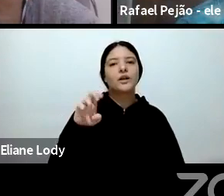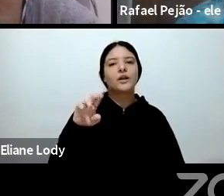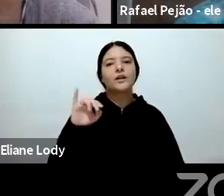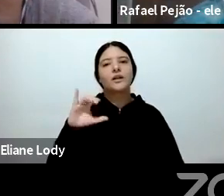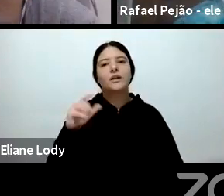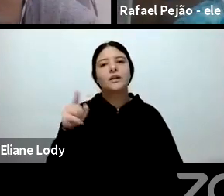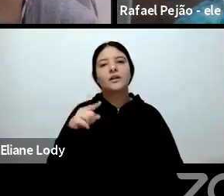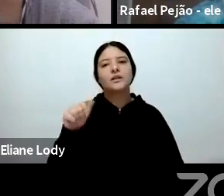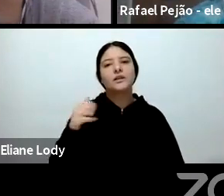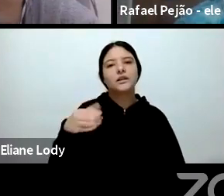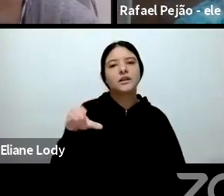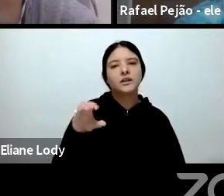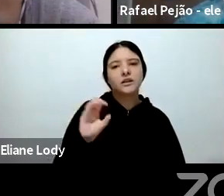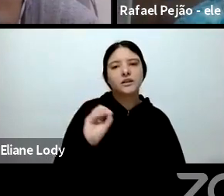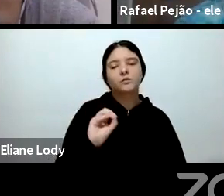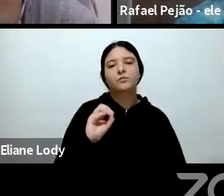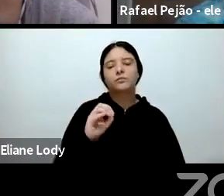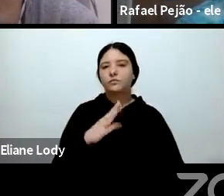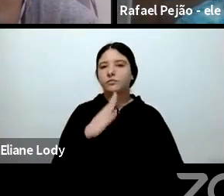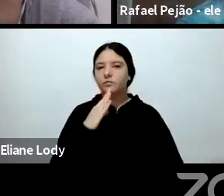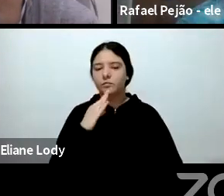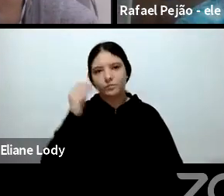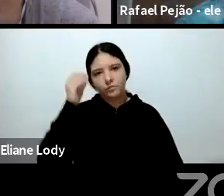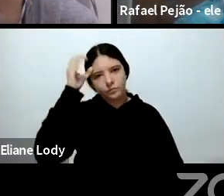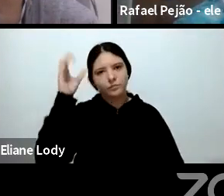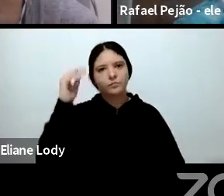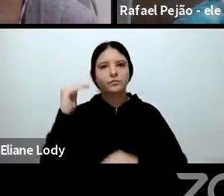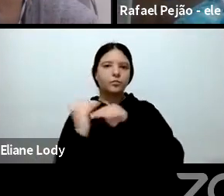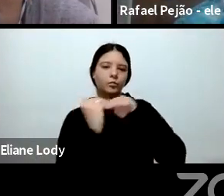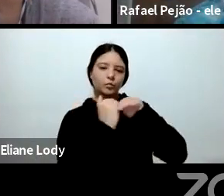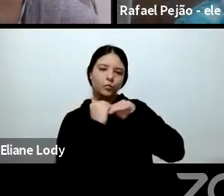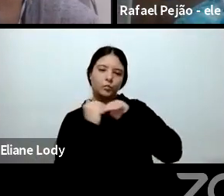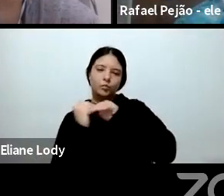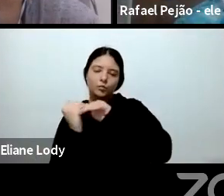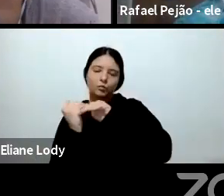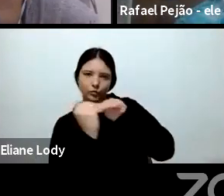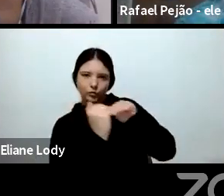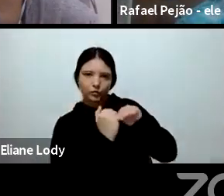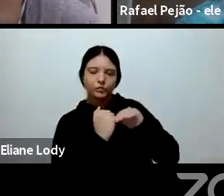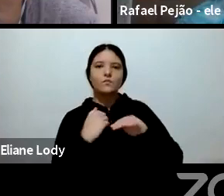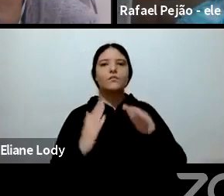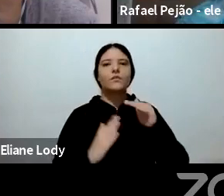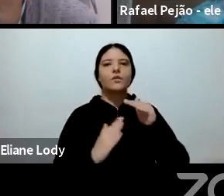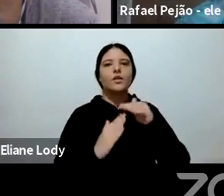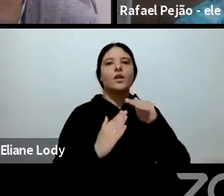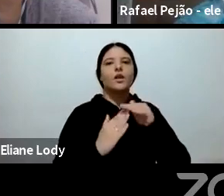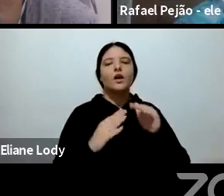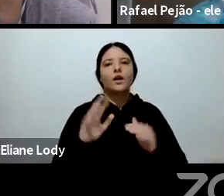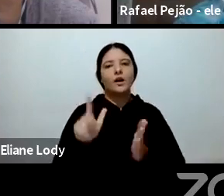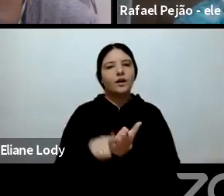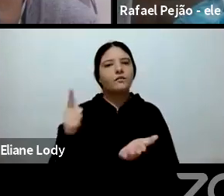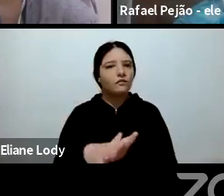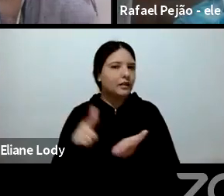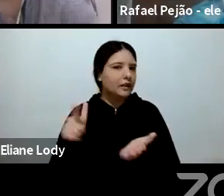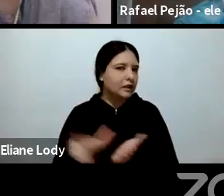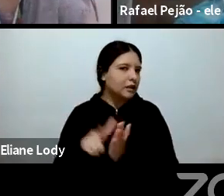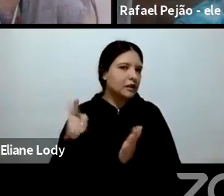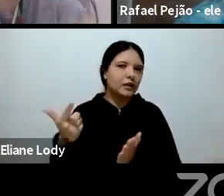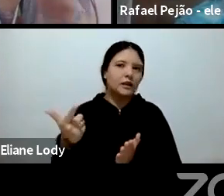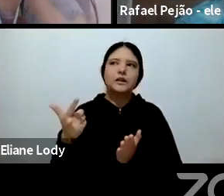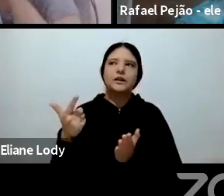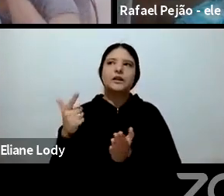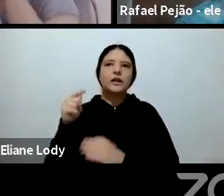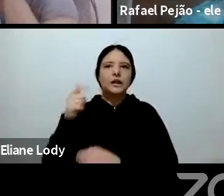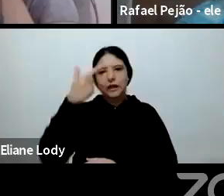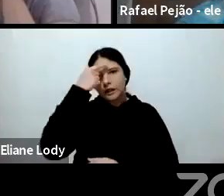de conhecimento, né? Uma homogeneização, né, que delimita revistas que são acadêmicas,